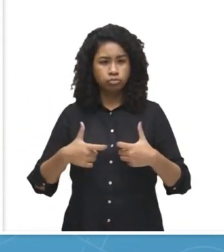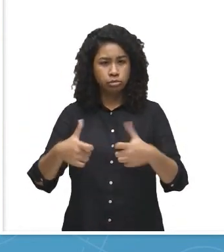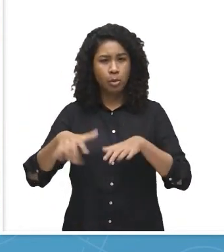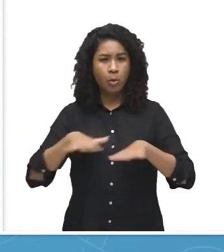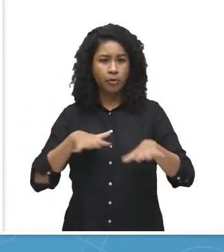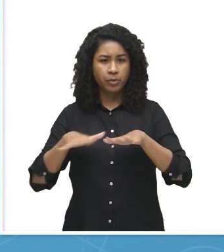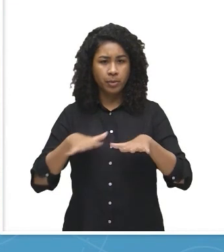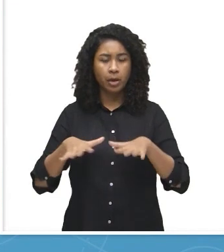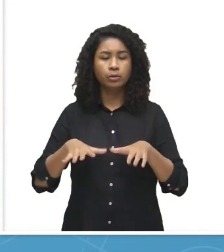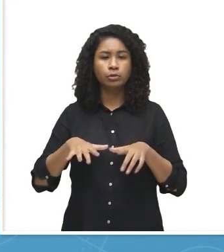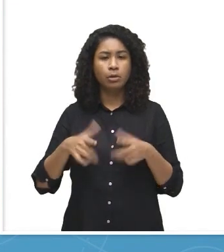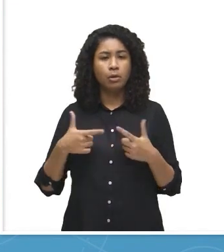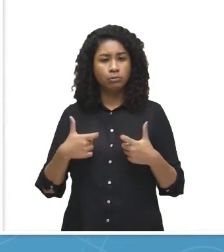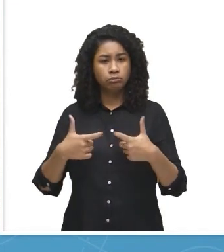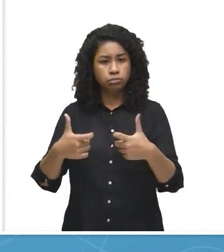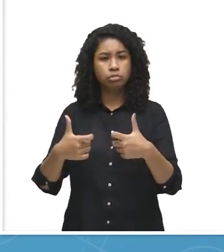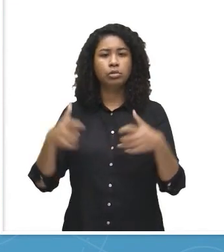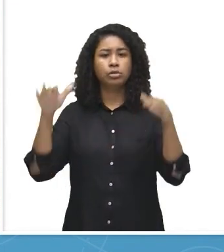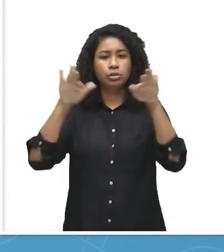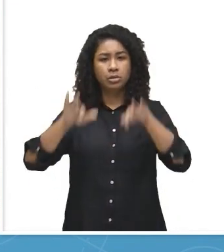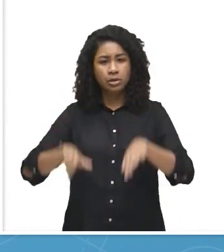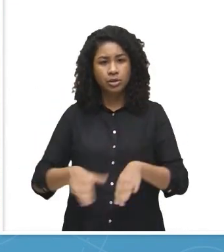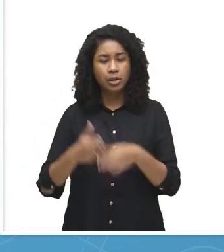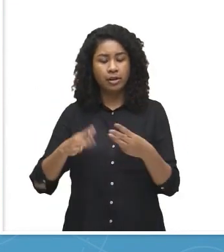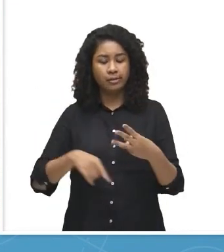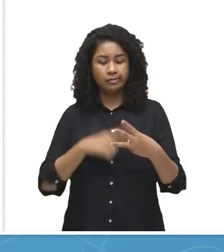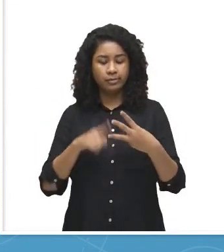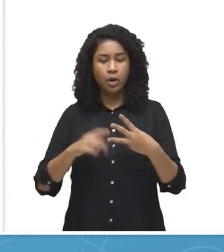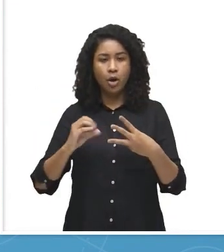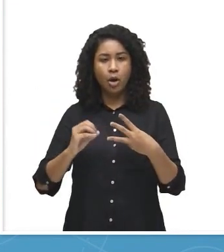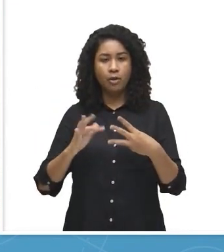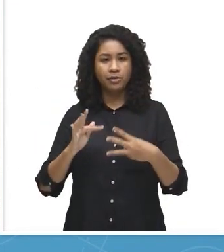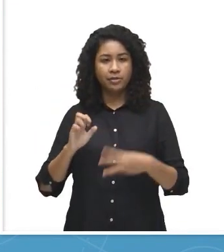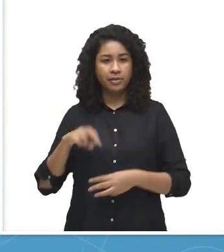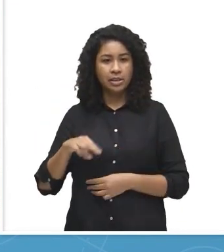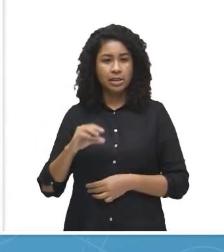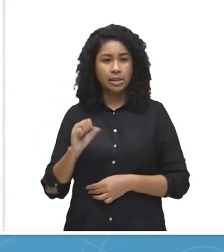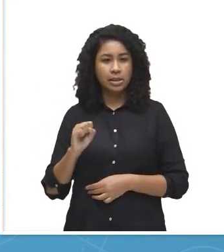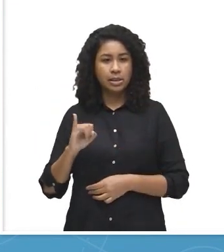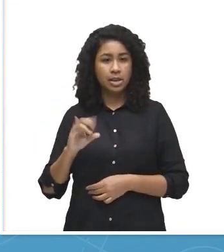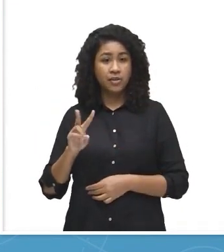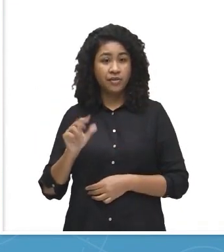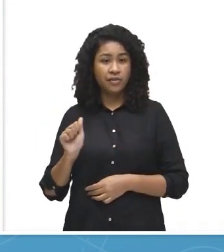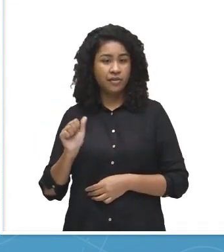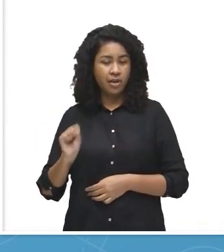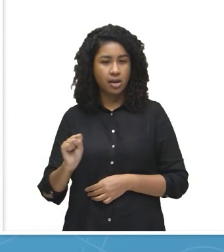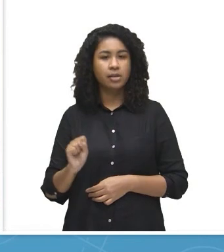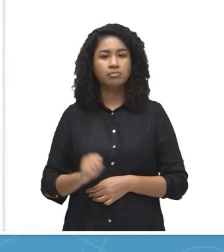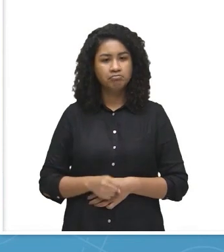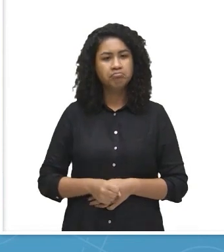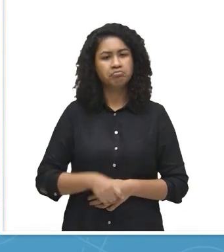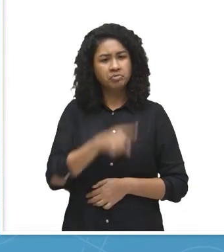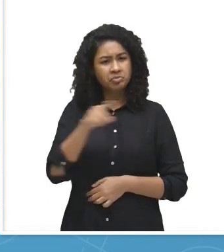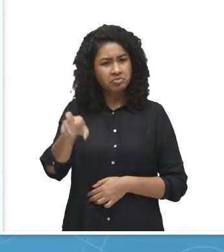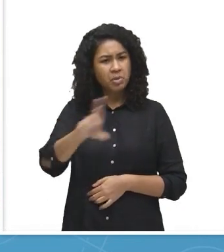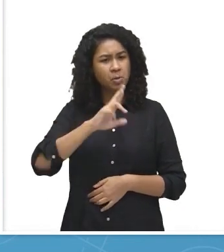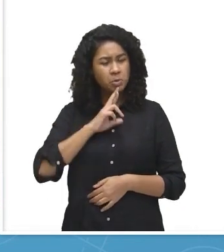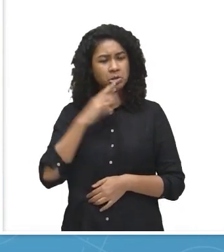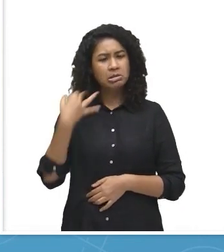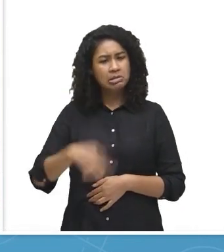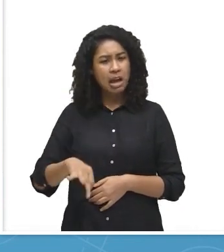e ofensivas. Muito bem, estou vendo que vocês estão participando e respondendo de forma correta a questão. Isso me deixa muito